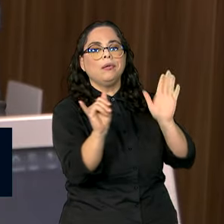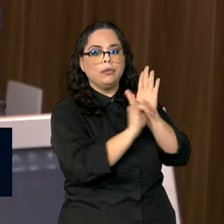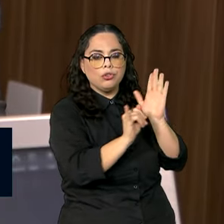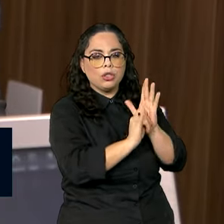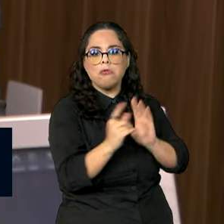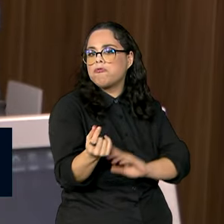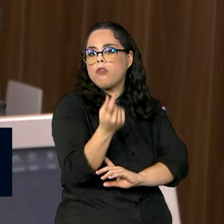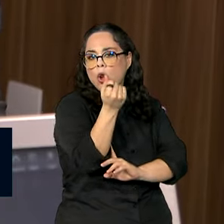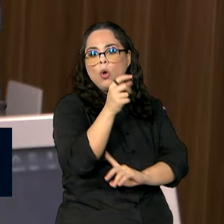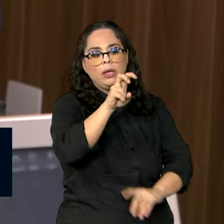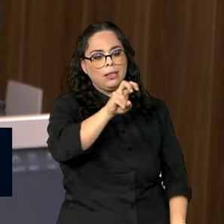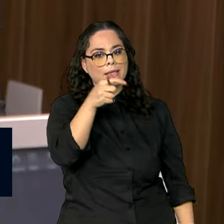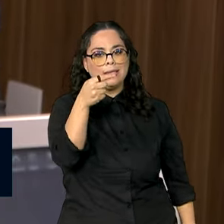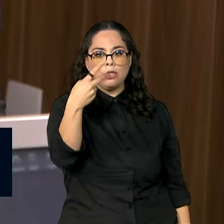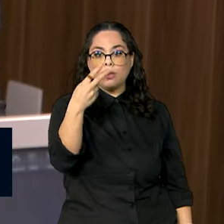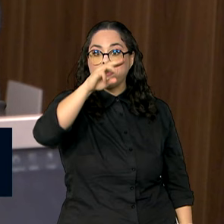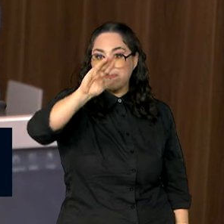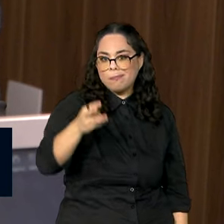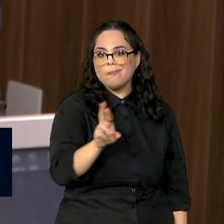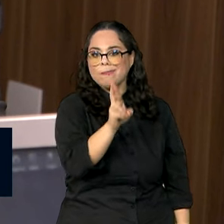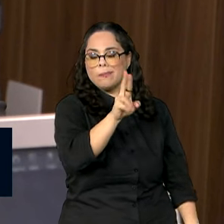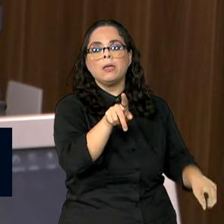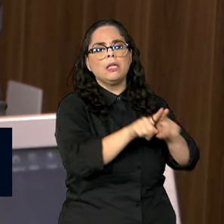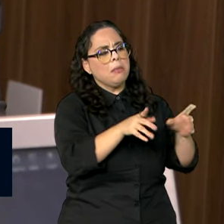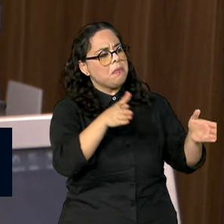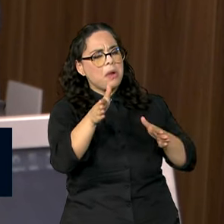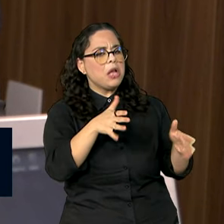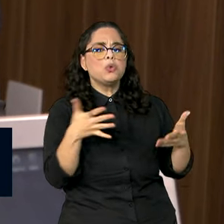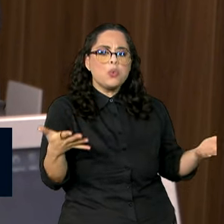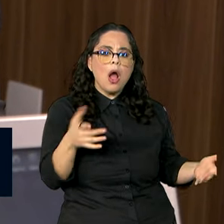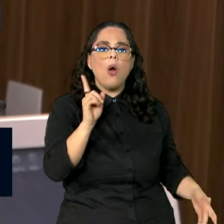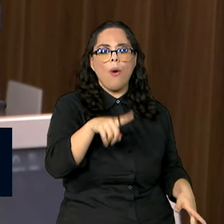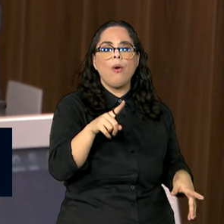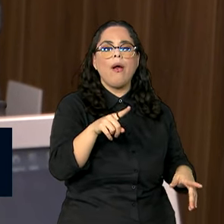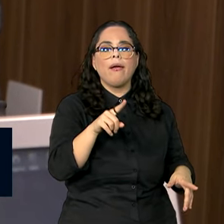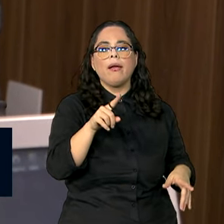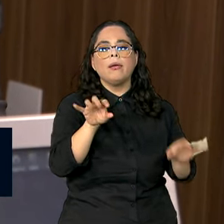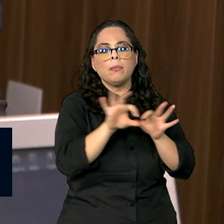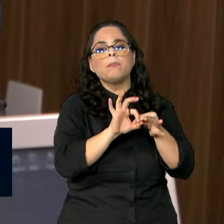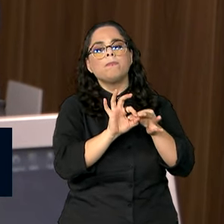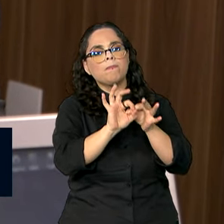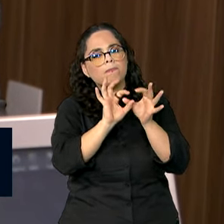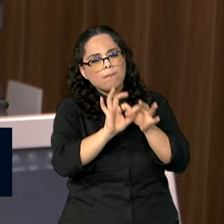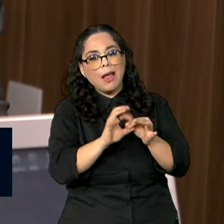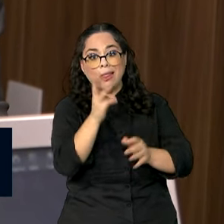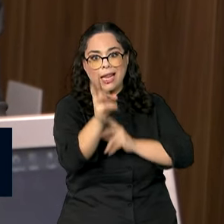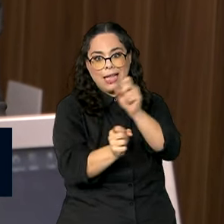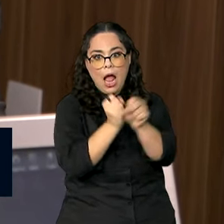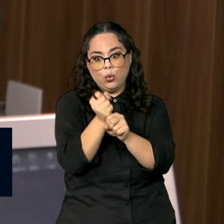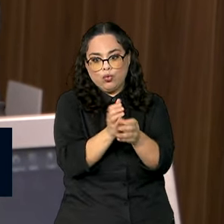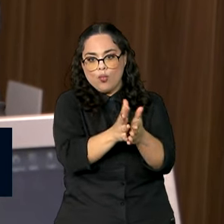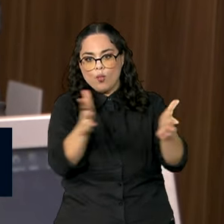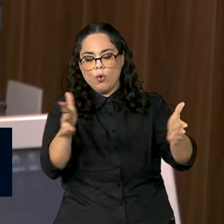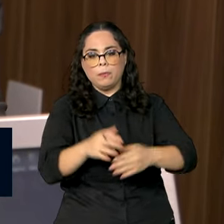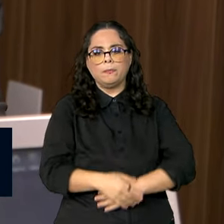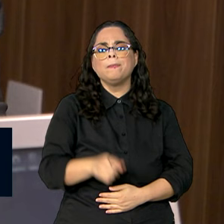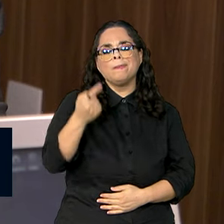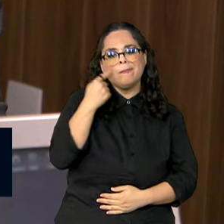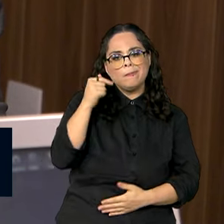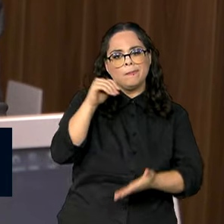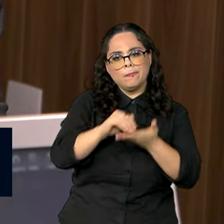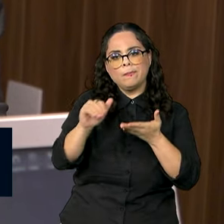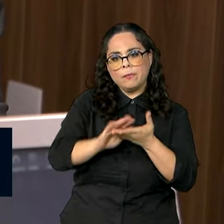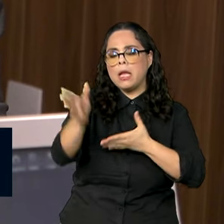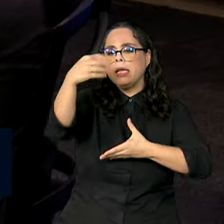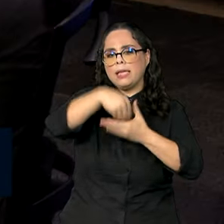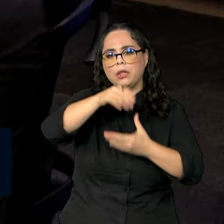em R$572 milhões, e o prazo para a execução das obras, eles levam em até 3 anos. Secretário, dentro desse